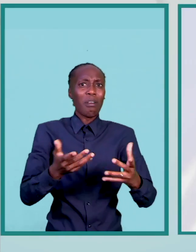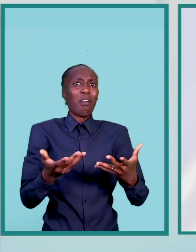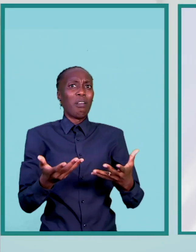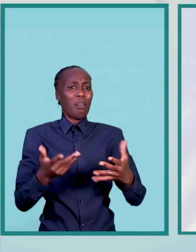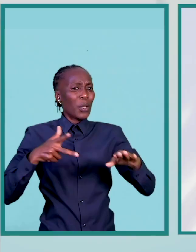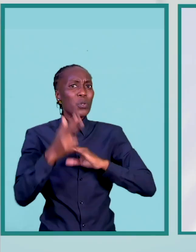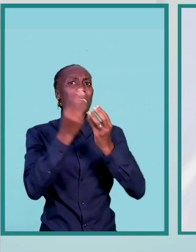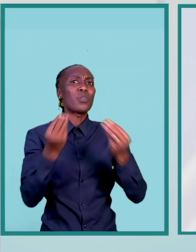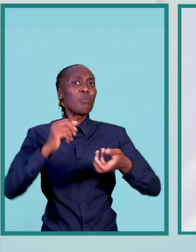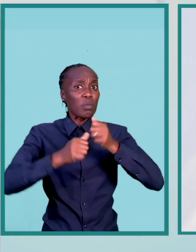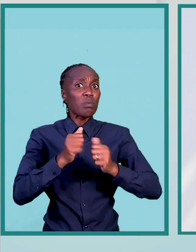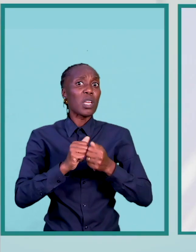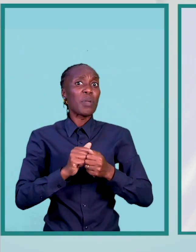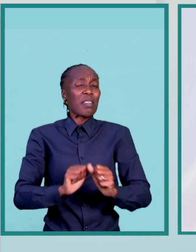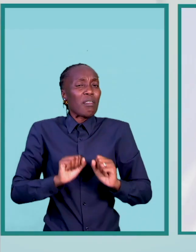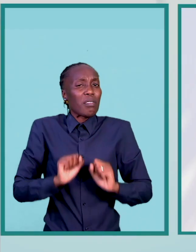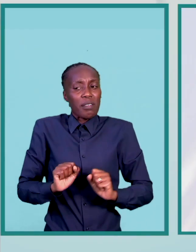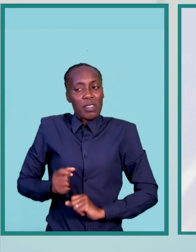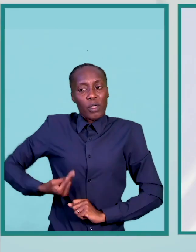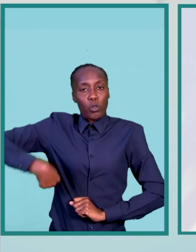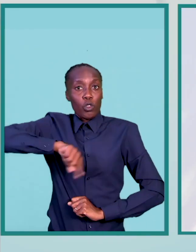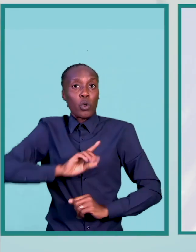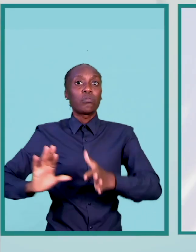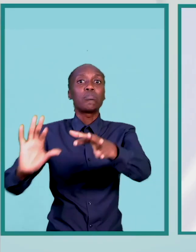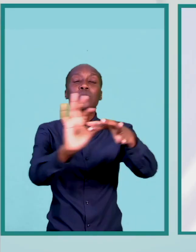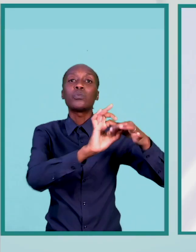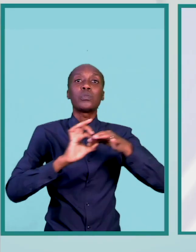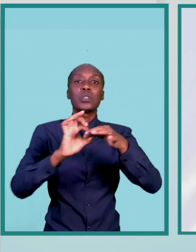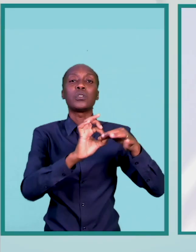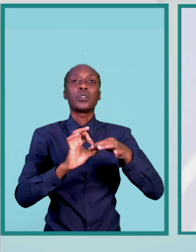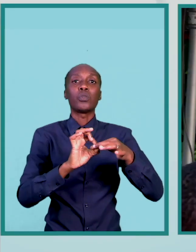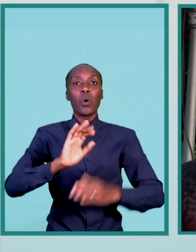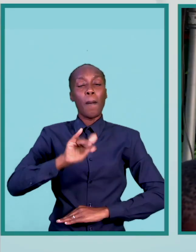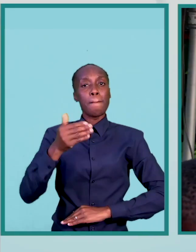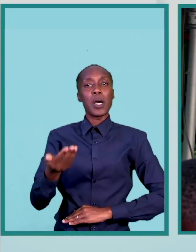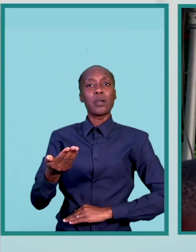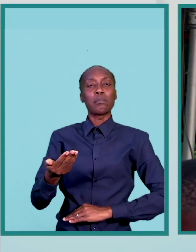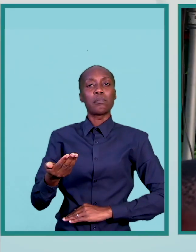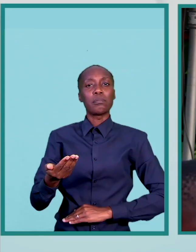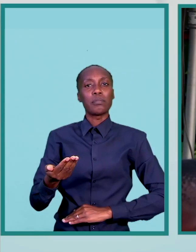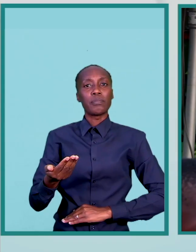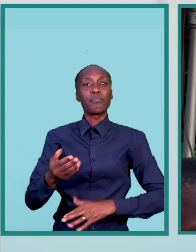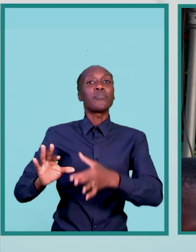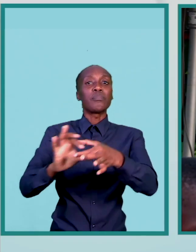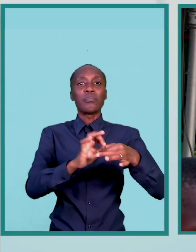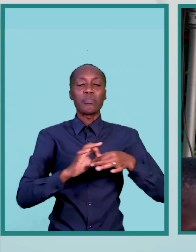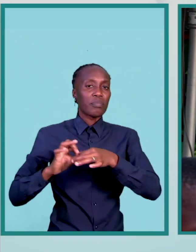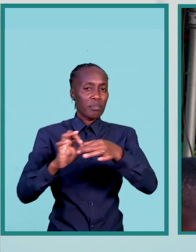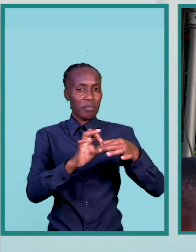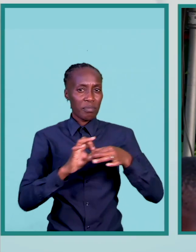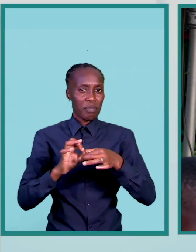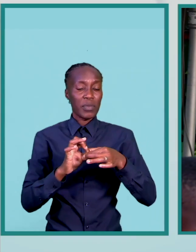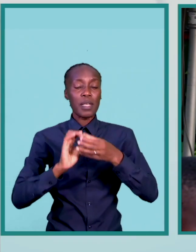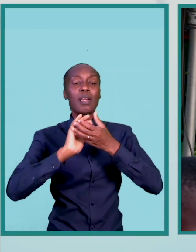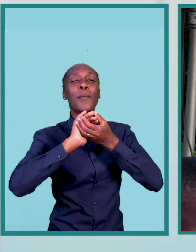para este problema? Porque dizia a tia aqui que todos temos que estar unidos em prol do quê? Em prol